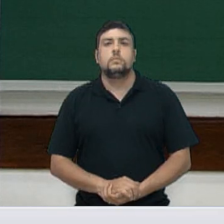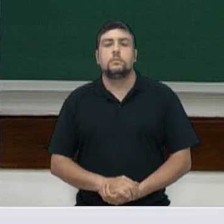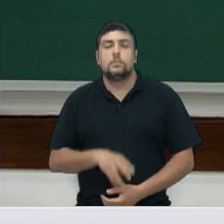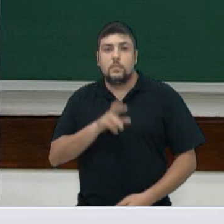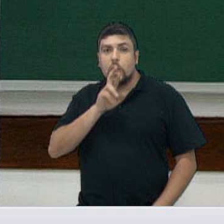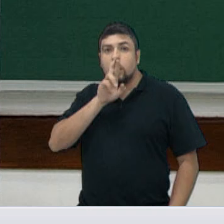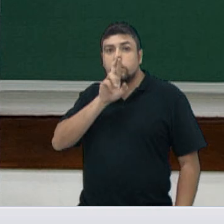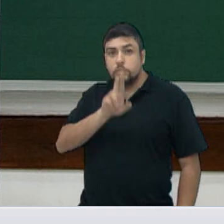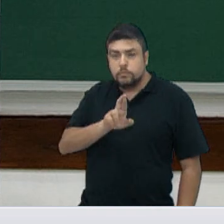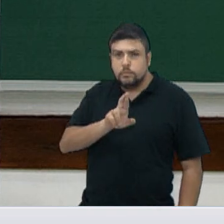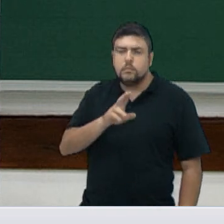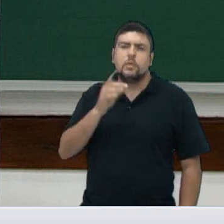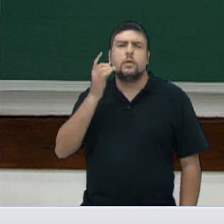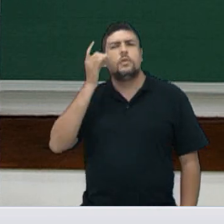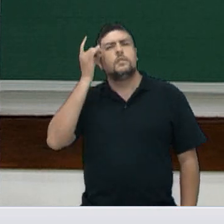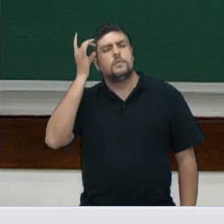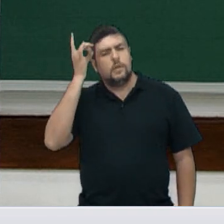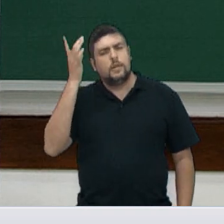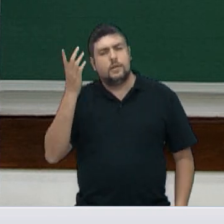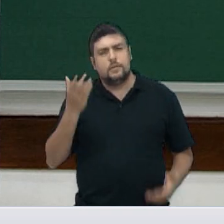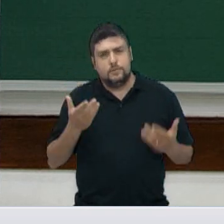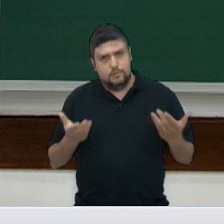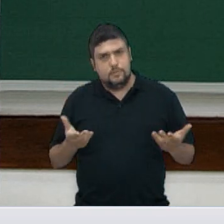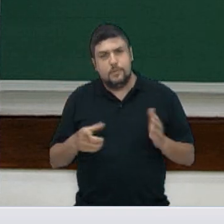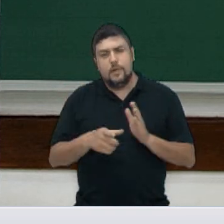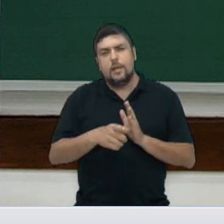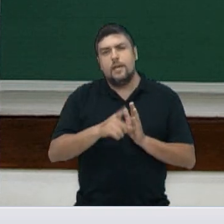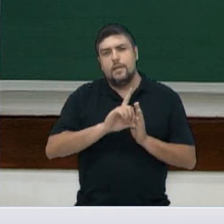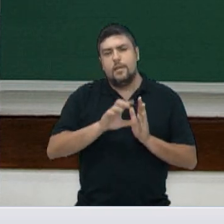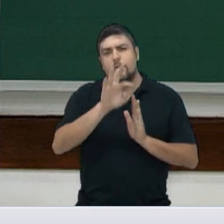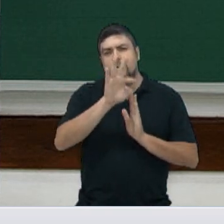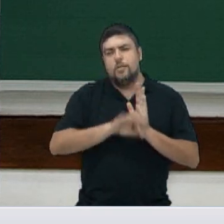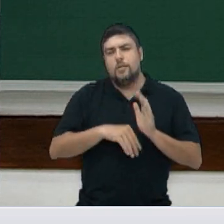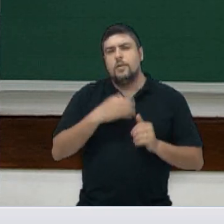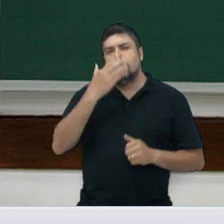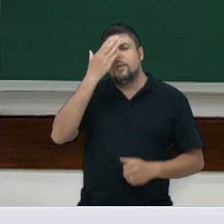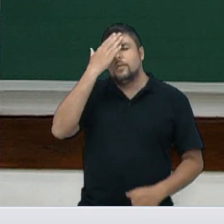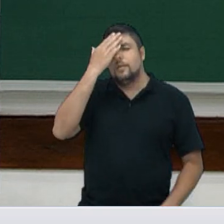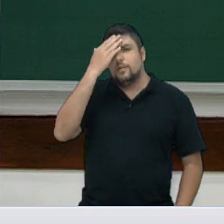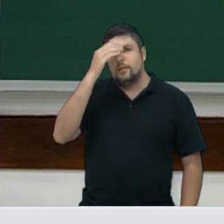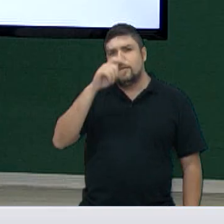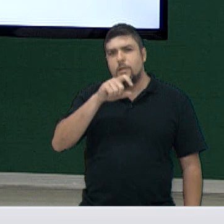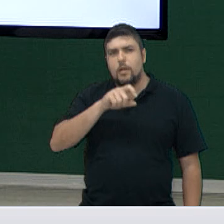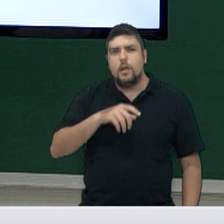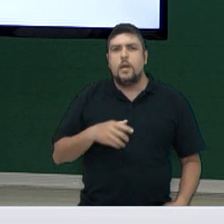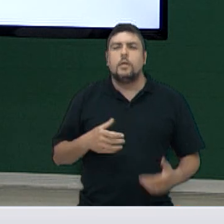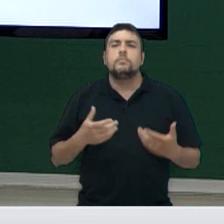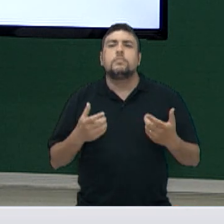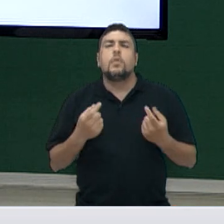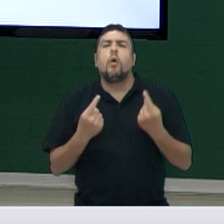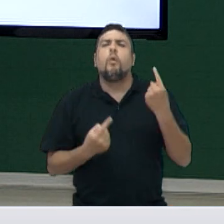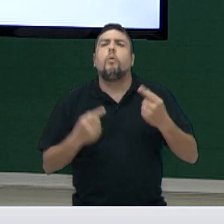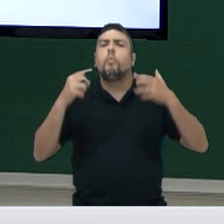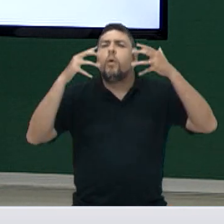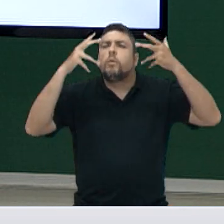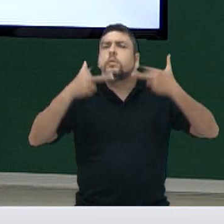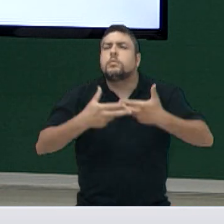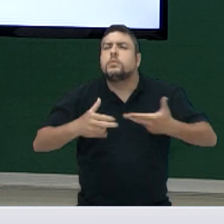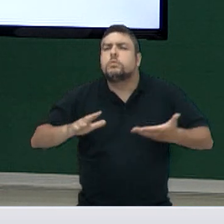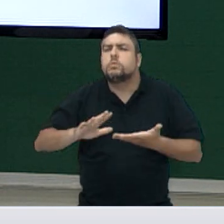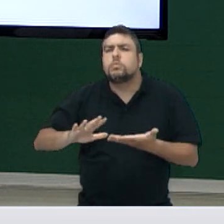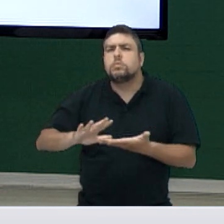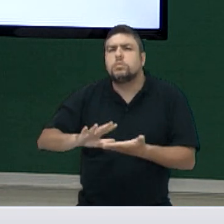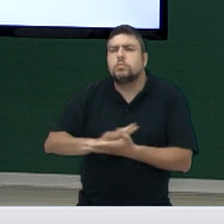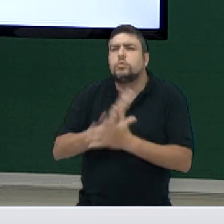Respondeu? Estava fácil, né? Que nós lemos o texto e sabemos, portanto, que o animal que está sendo